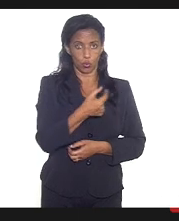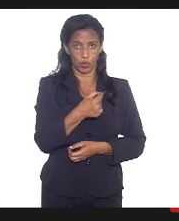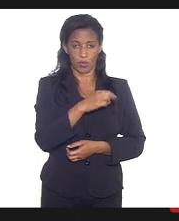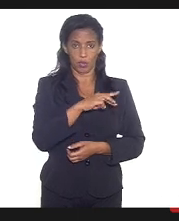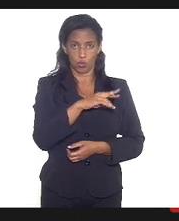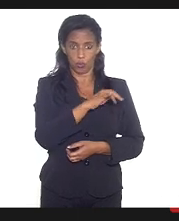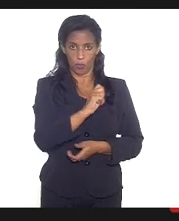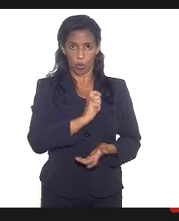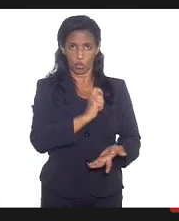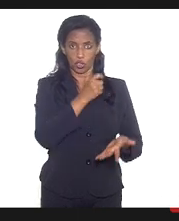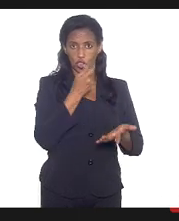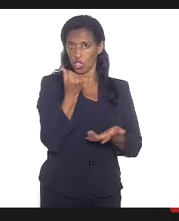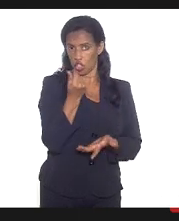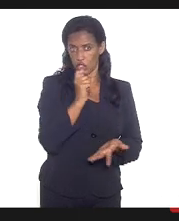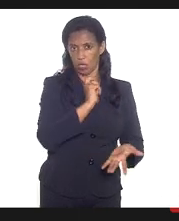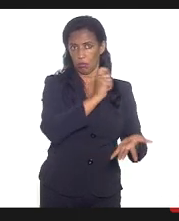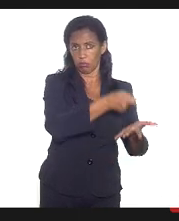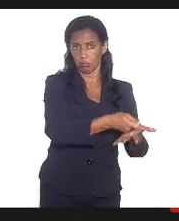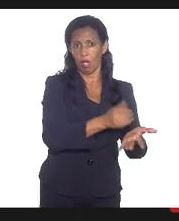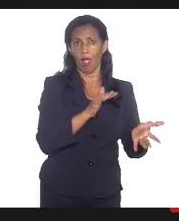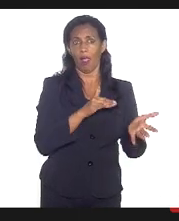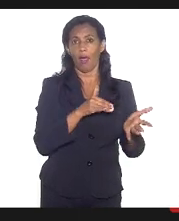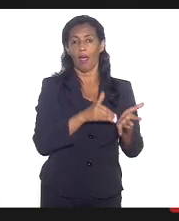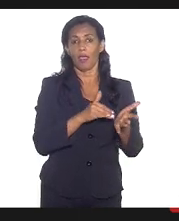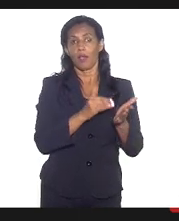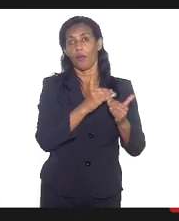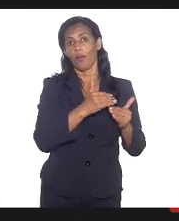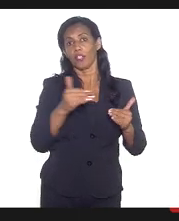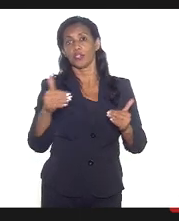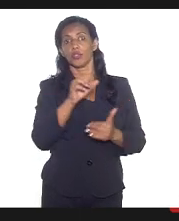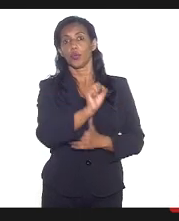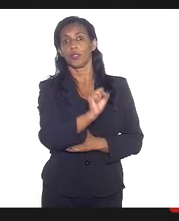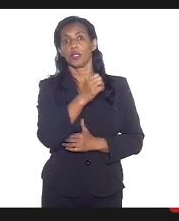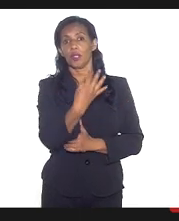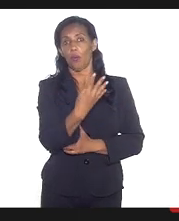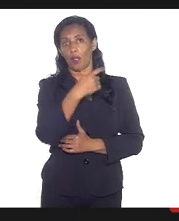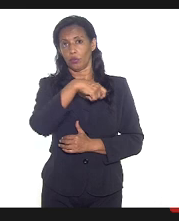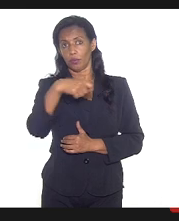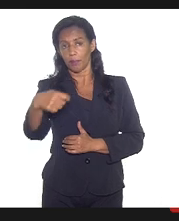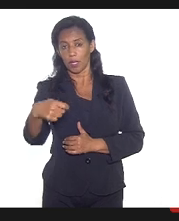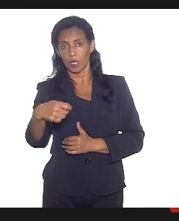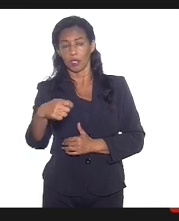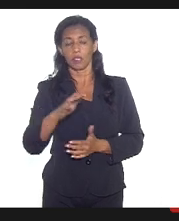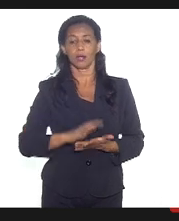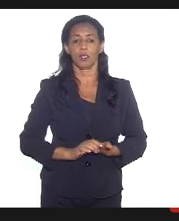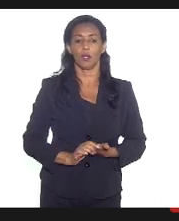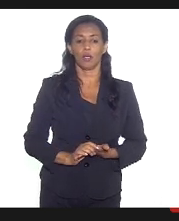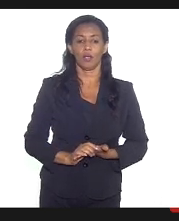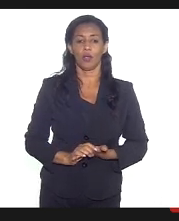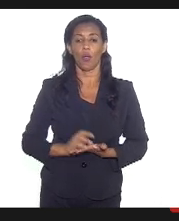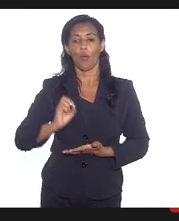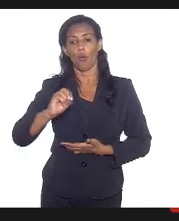em pecúnia, num prazo de até 84 meses, o que daria algo em torno de